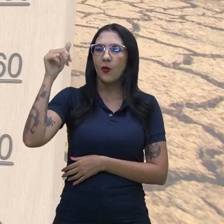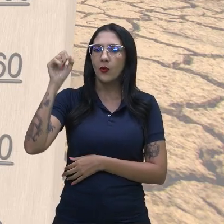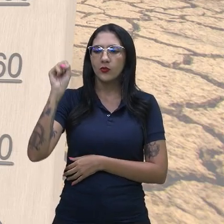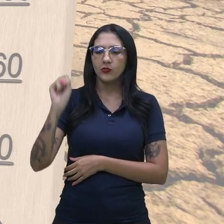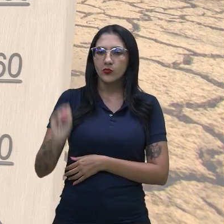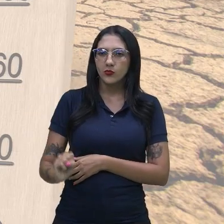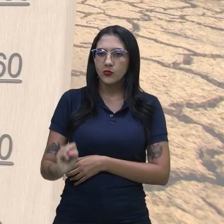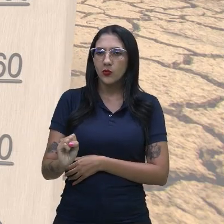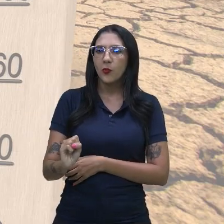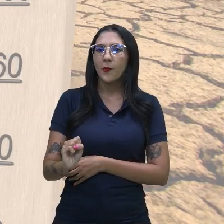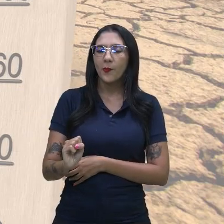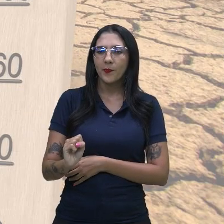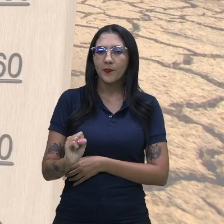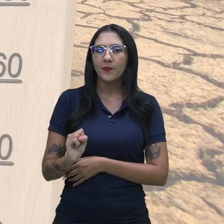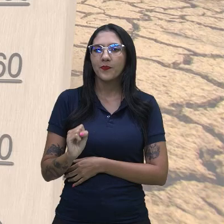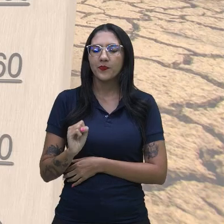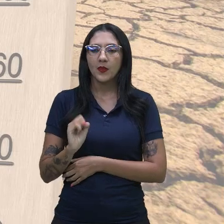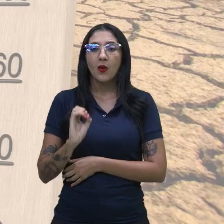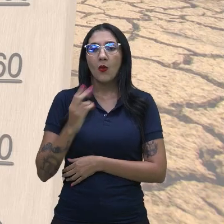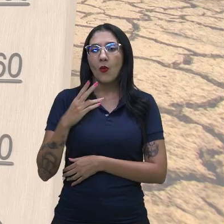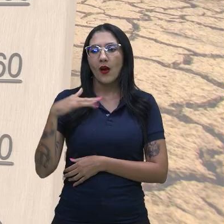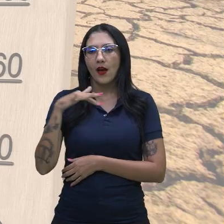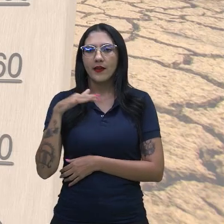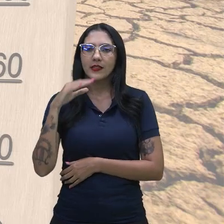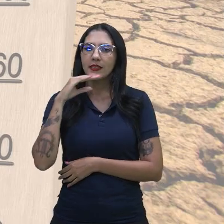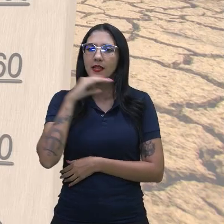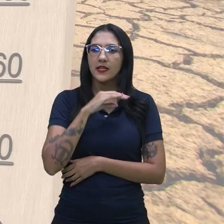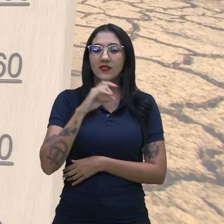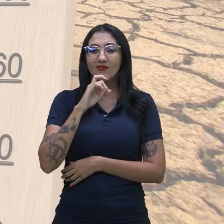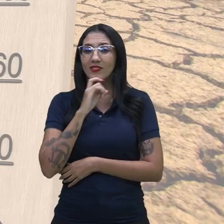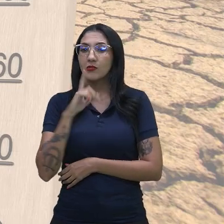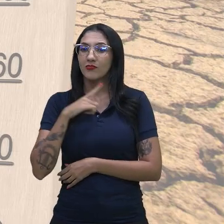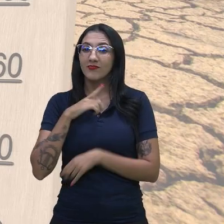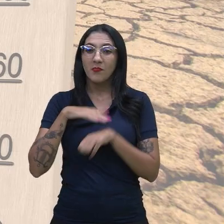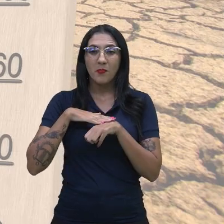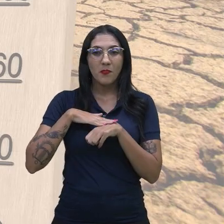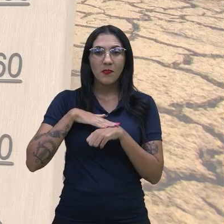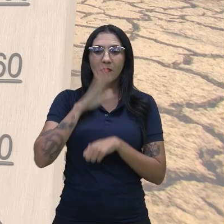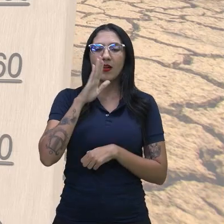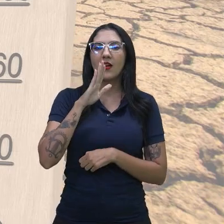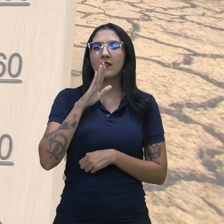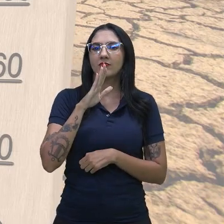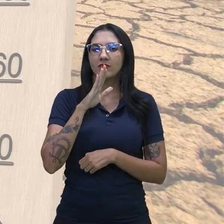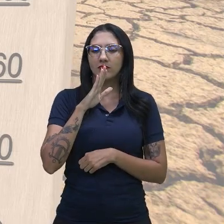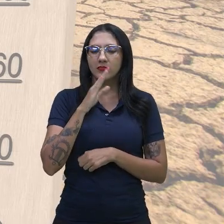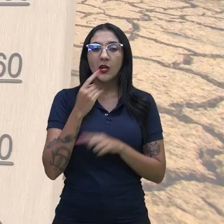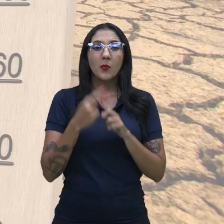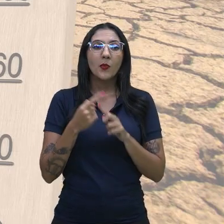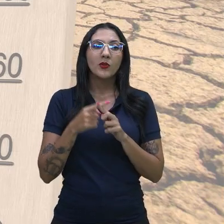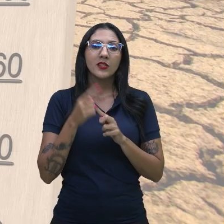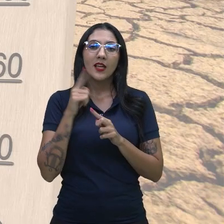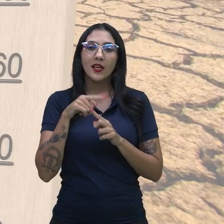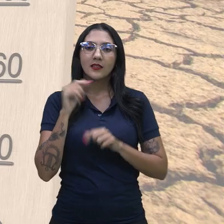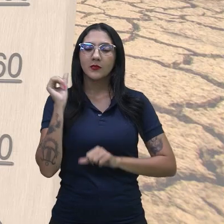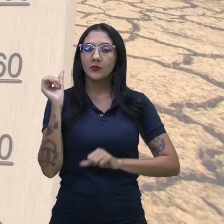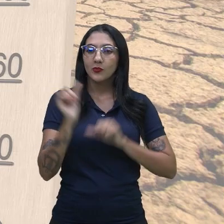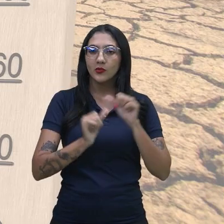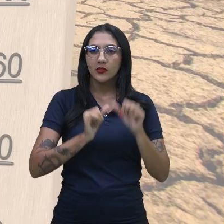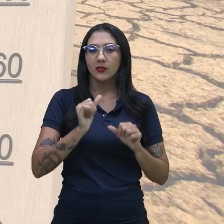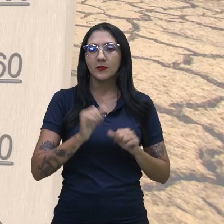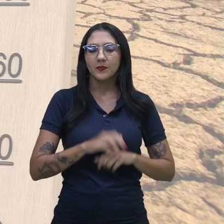sul, que é mais frio, ou naquelas áreas mais quentes, e isso acaba se intensificando muito mais, justamente por conta dessas alterações